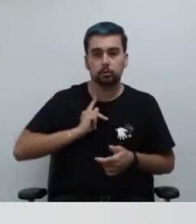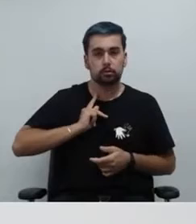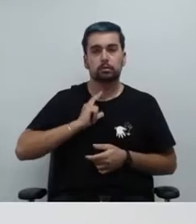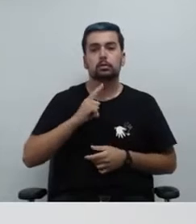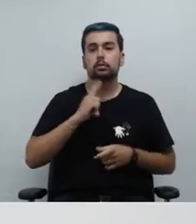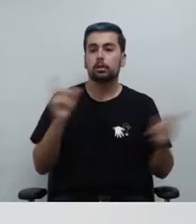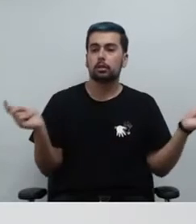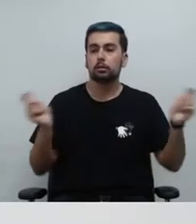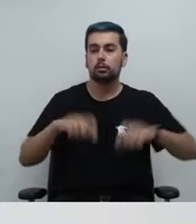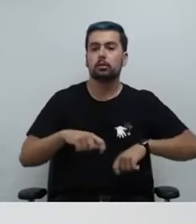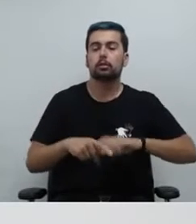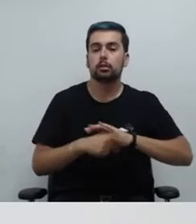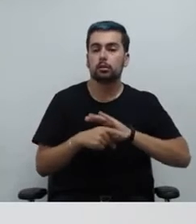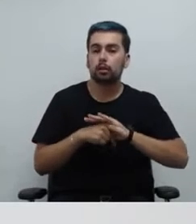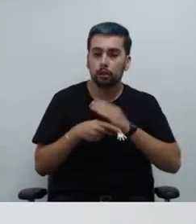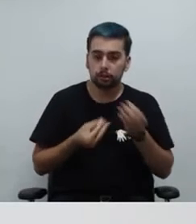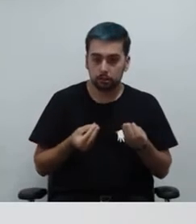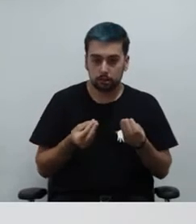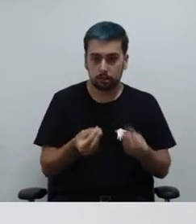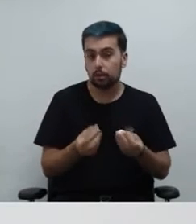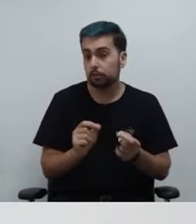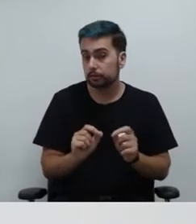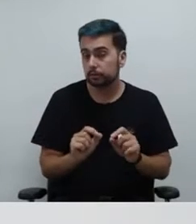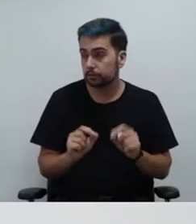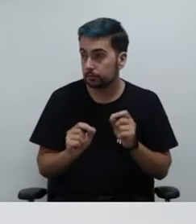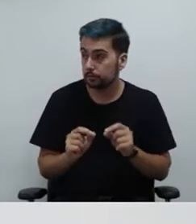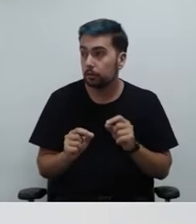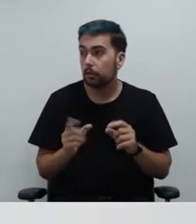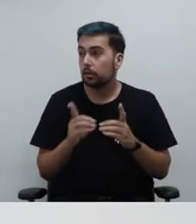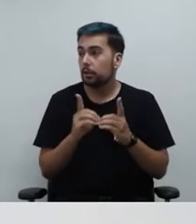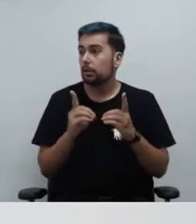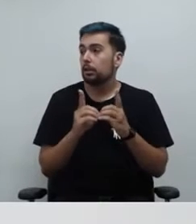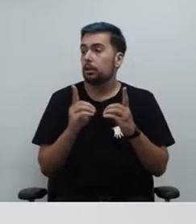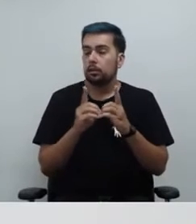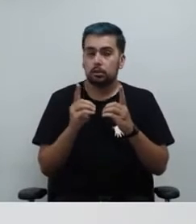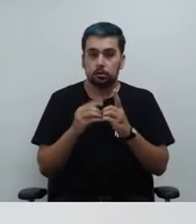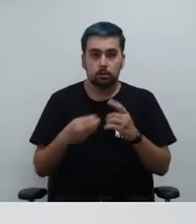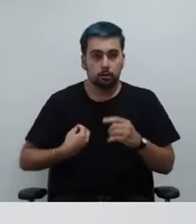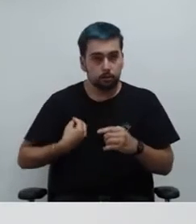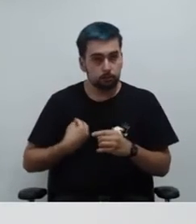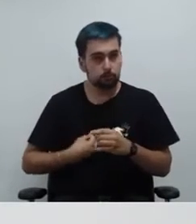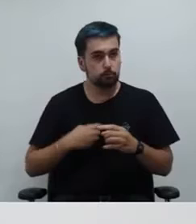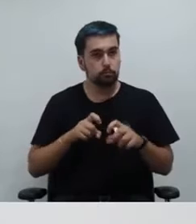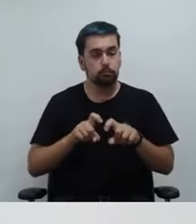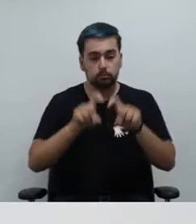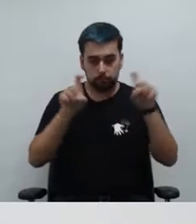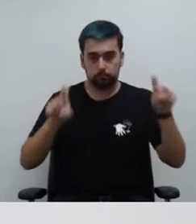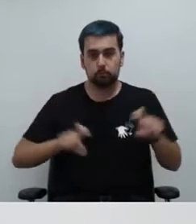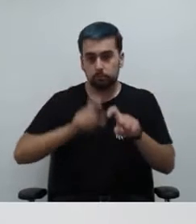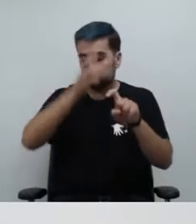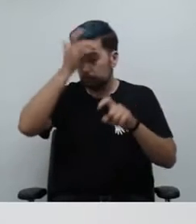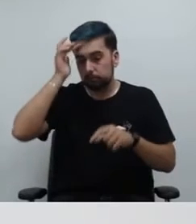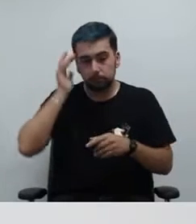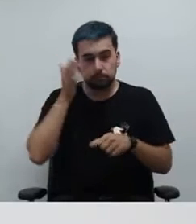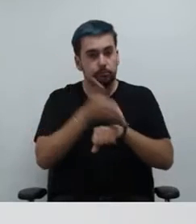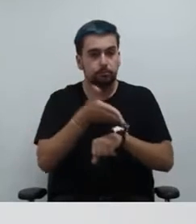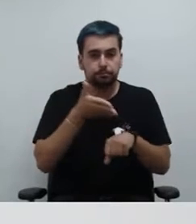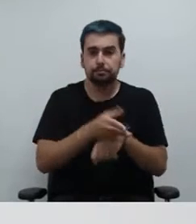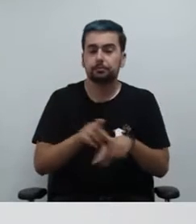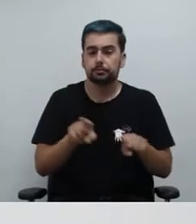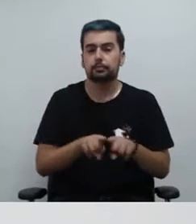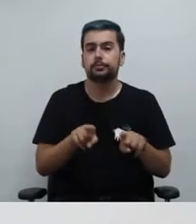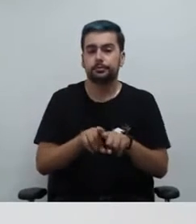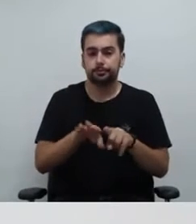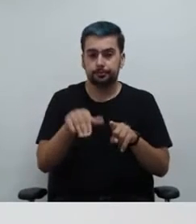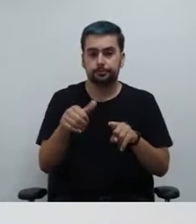essa possibilidade de oferecer um atendimento presencial, um computador ali para as pessoas participarem do ciclo de conferência. Eu não